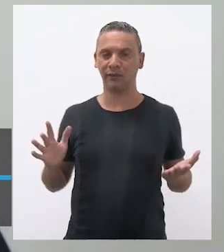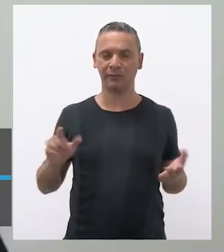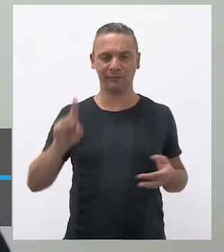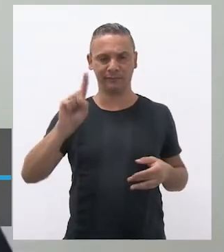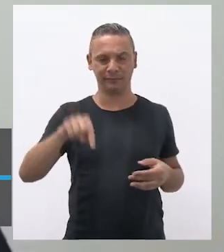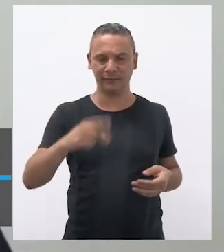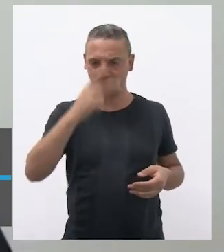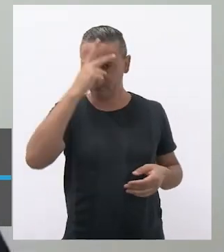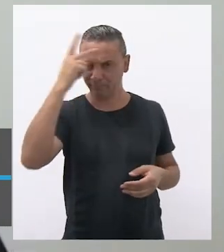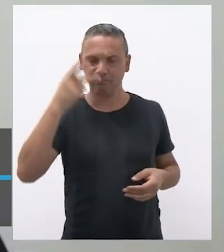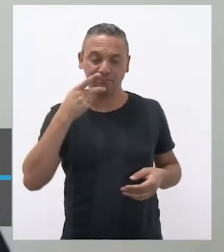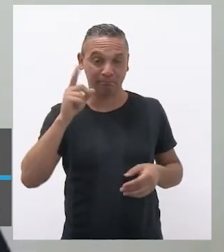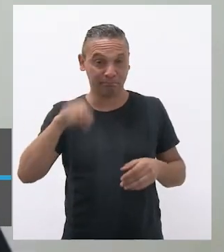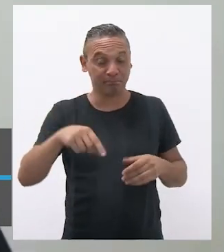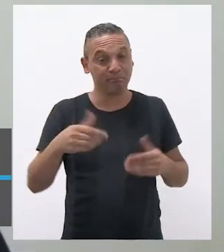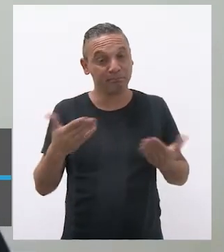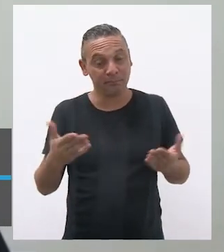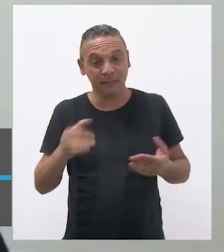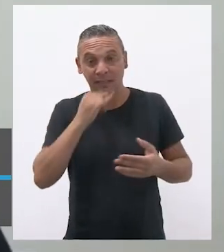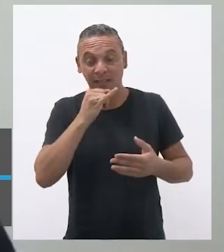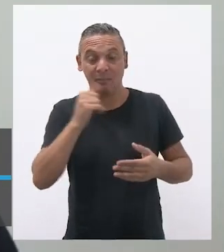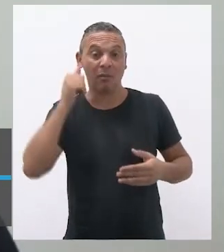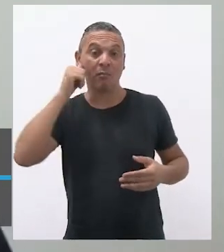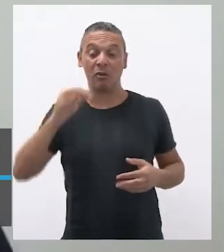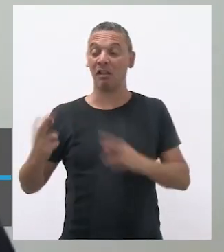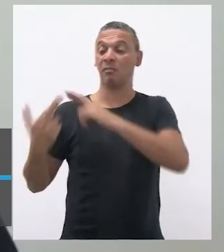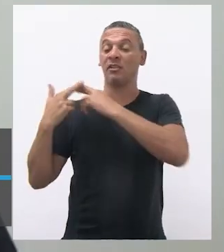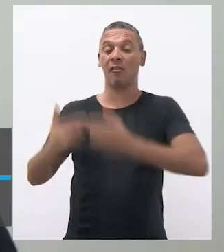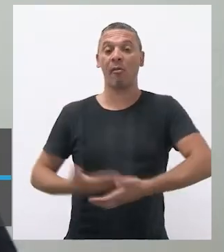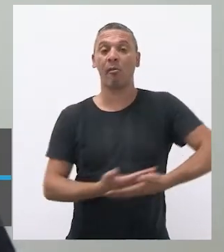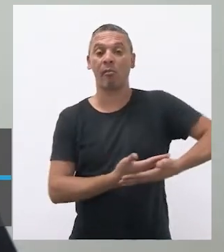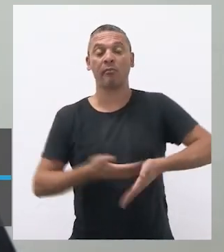mulheres priorizem, por exemplo, maternidade e casamento. Portanto,